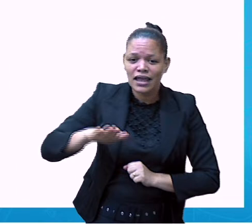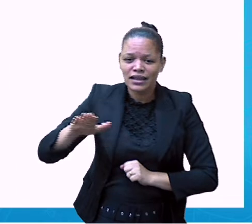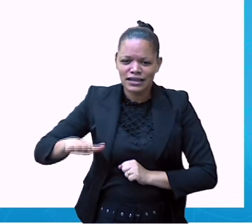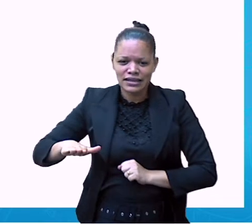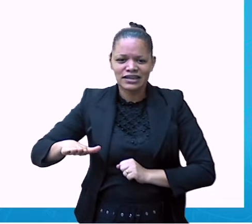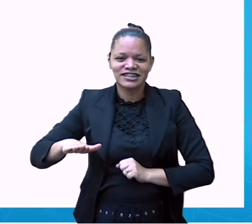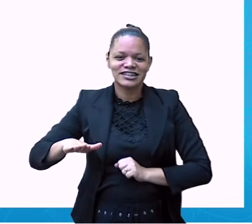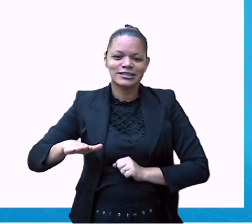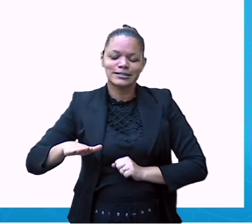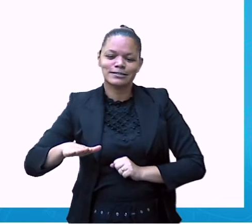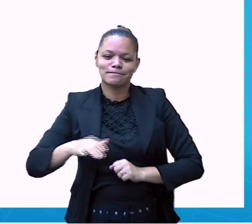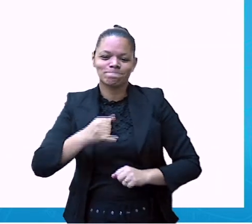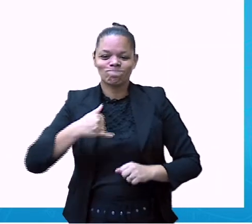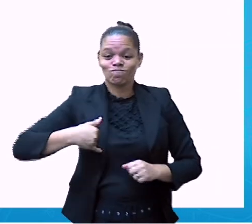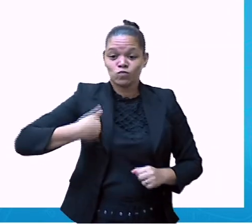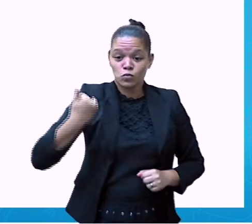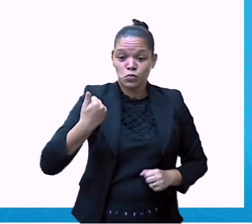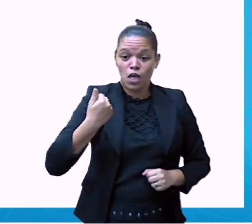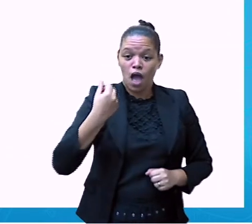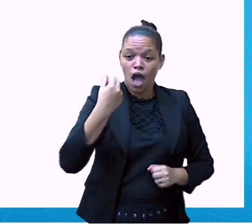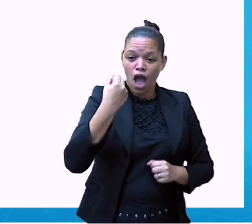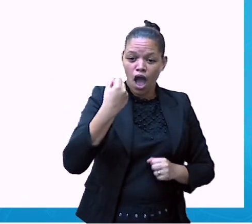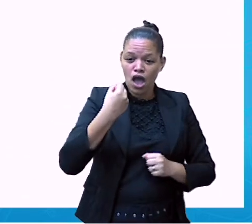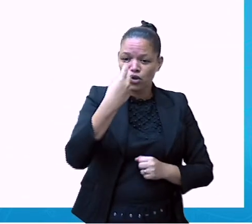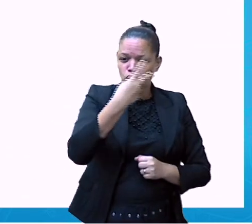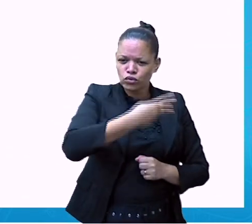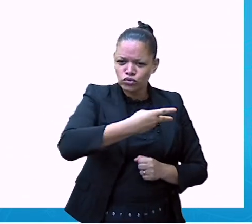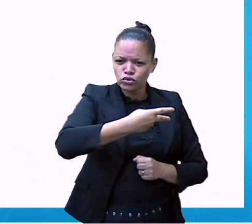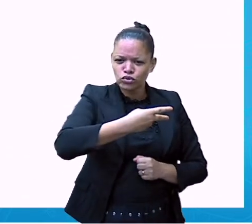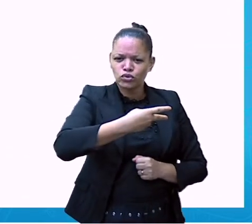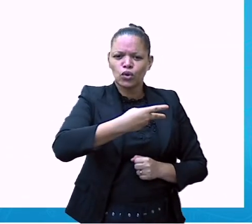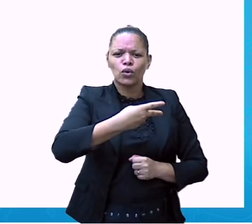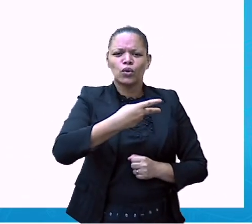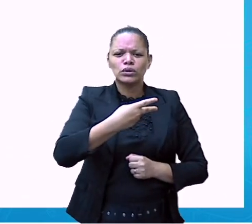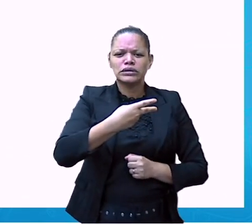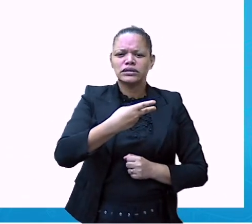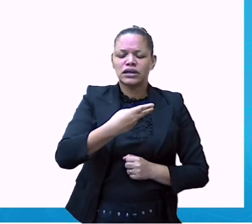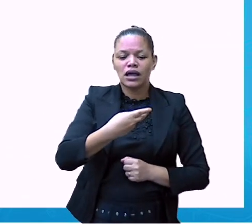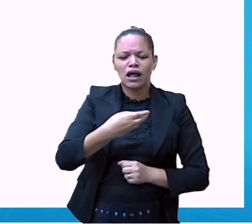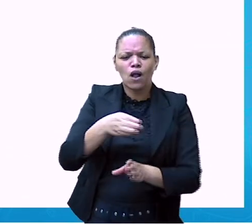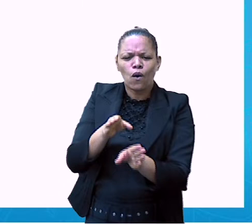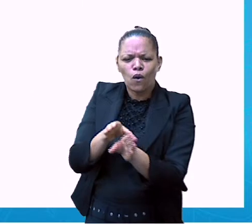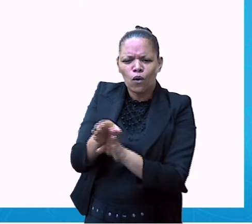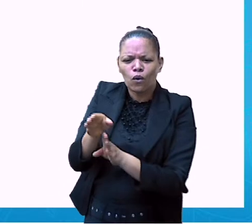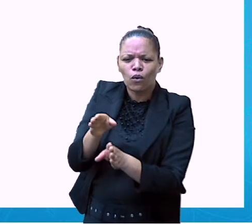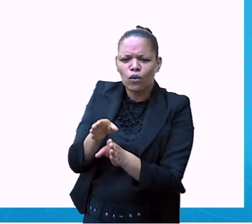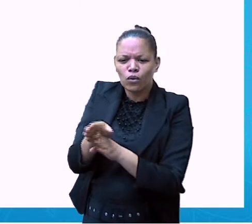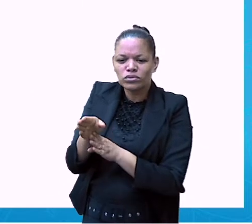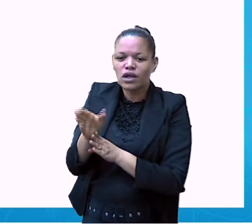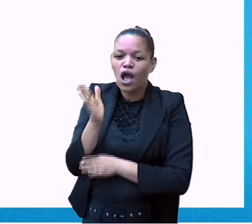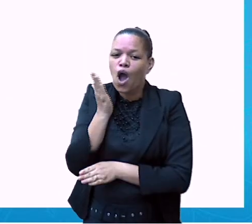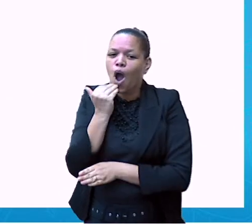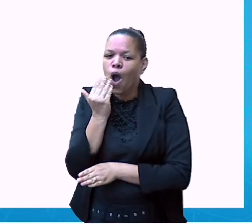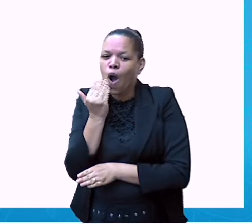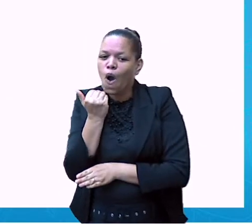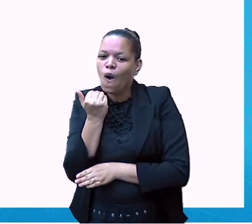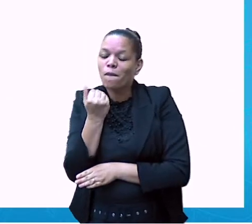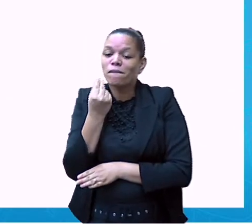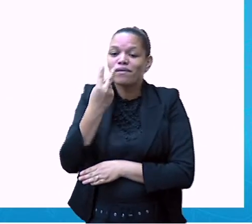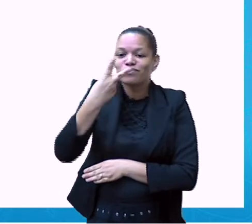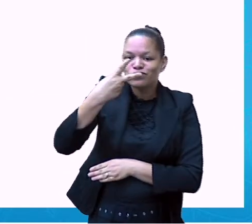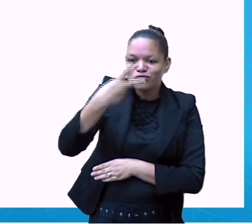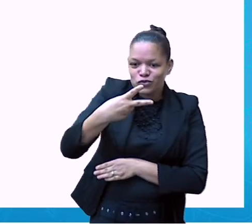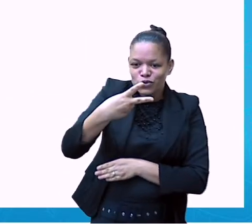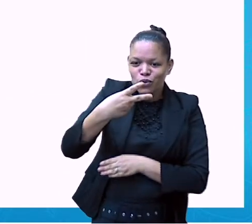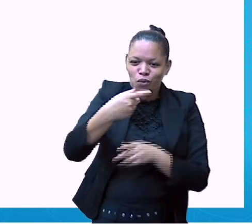e 150 gramas de fruta por dia. Crianças de 2